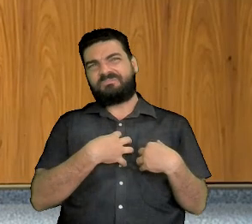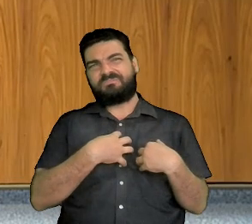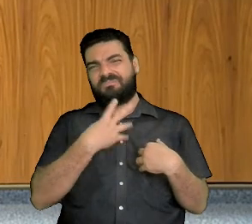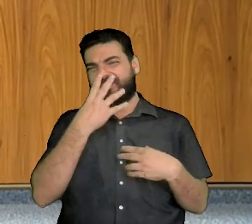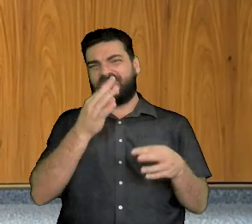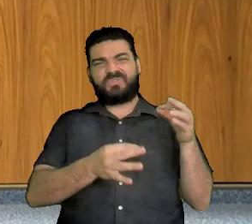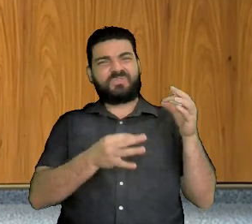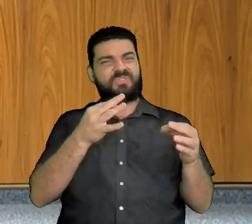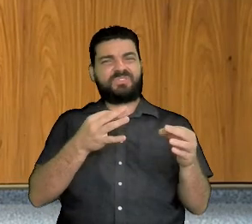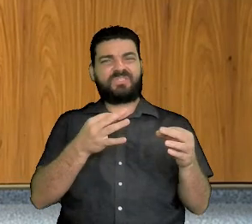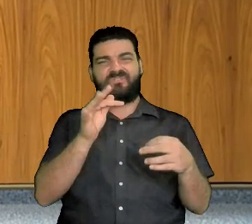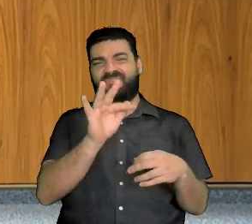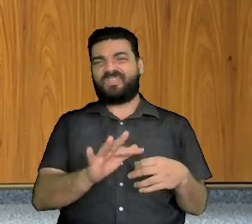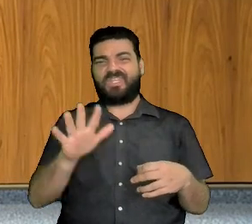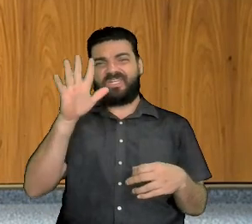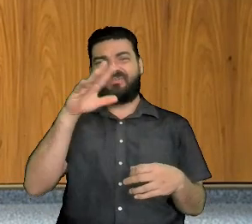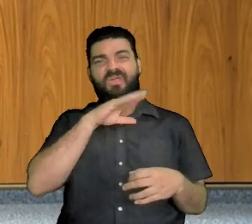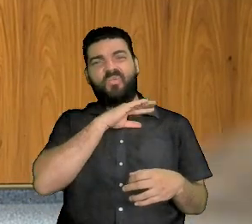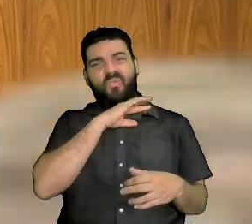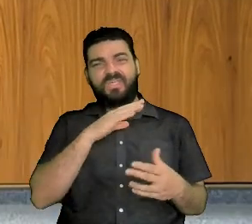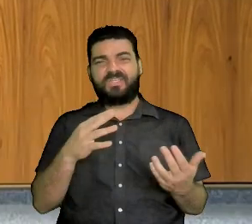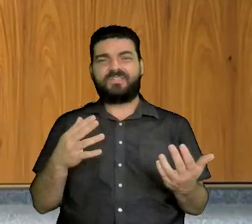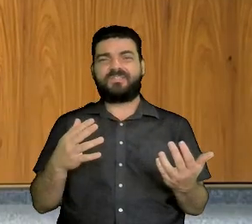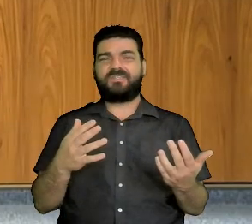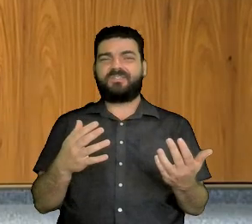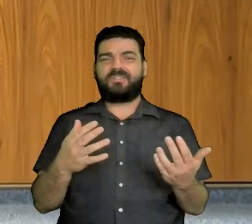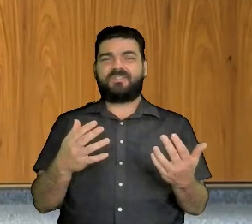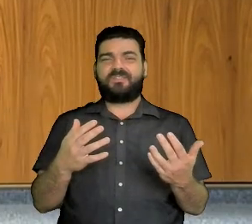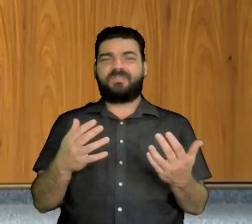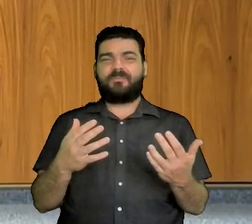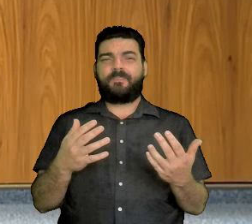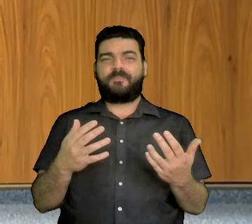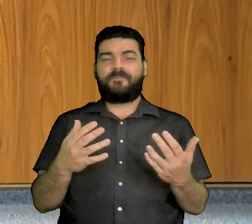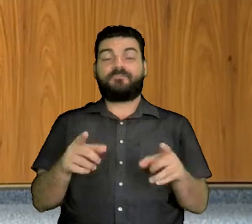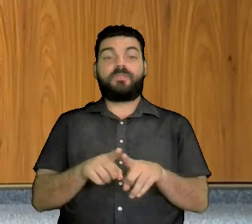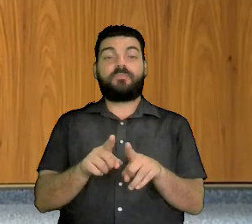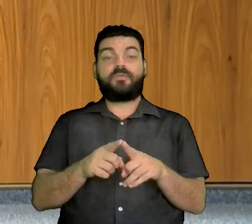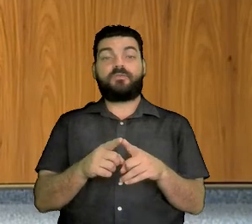direitos, de outro mostrava o que a Justiça Federal